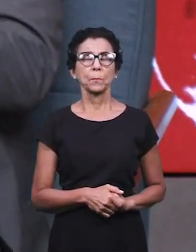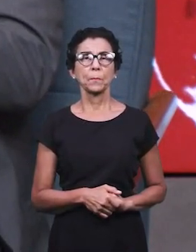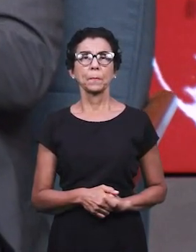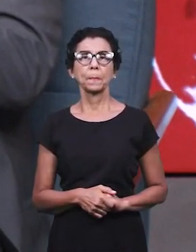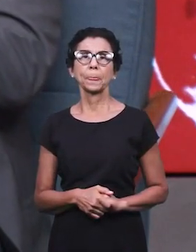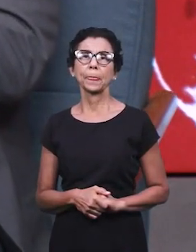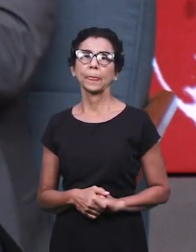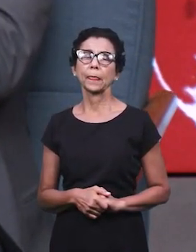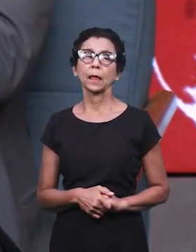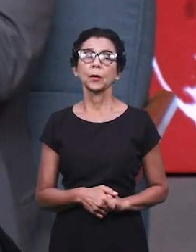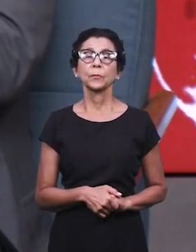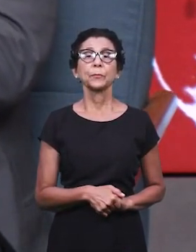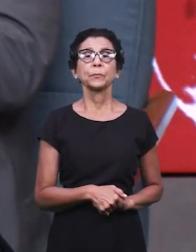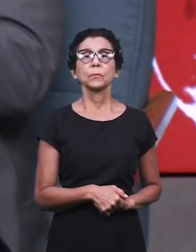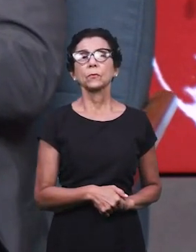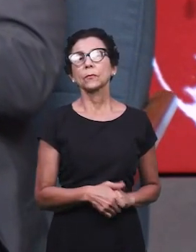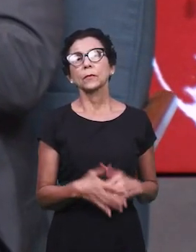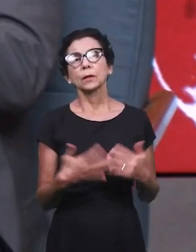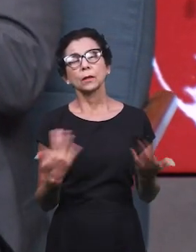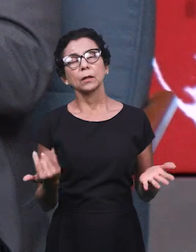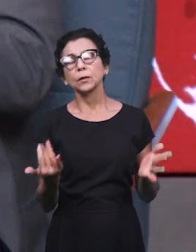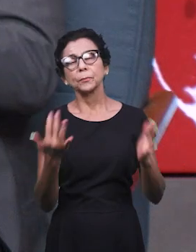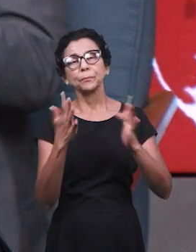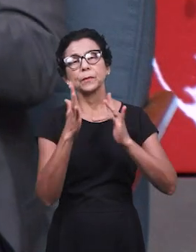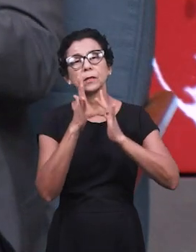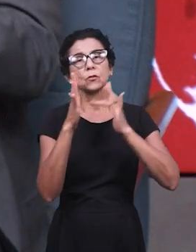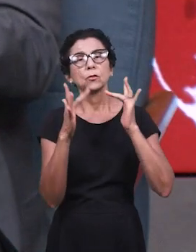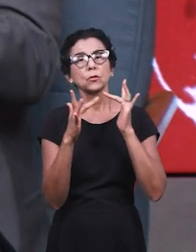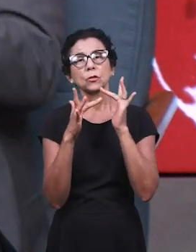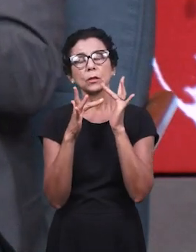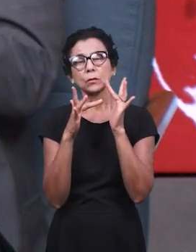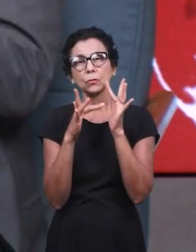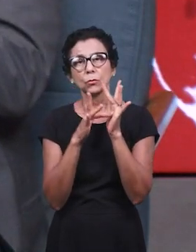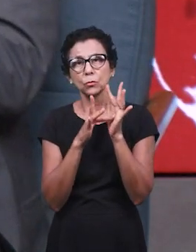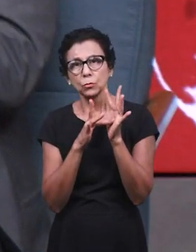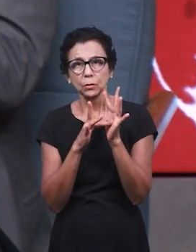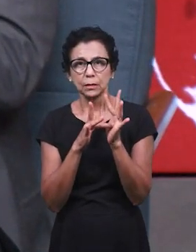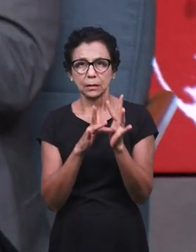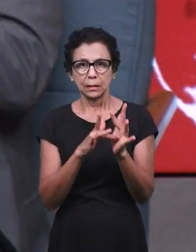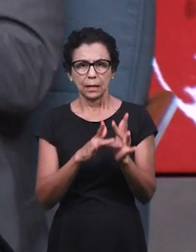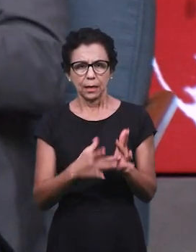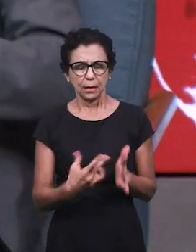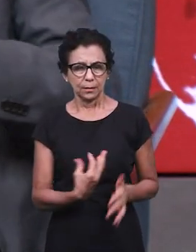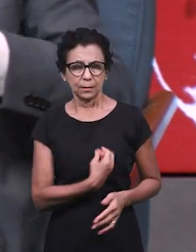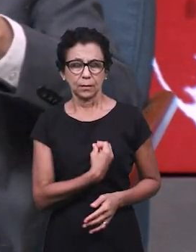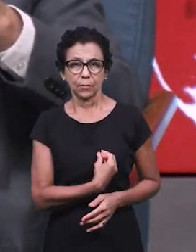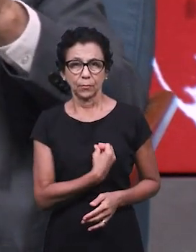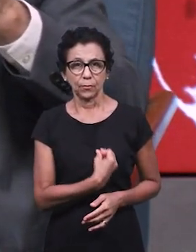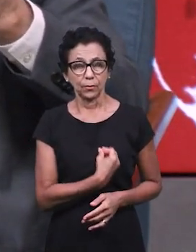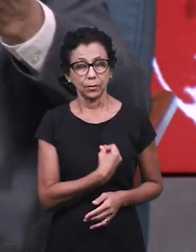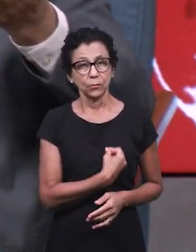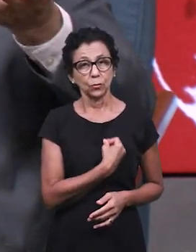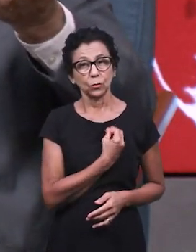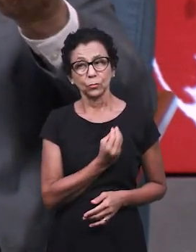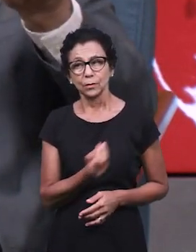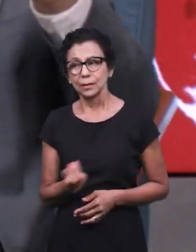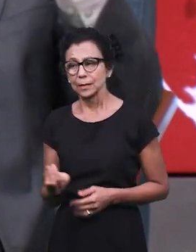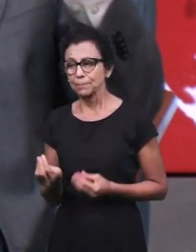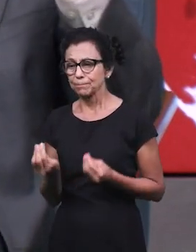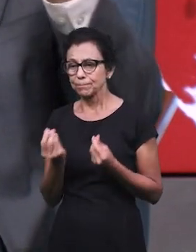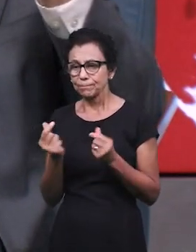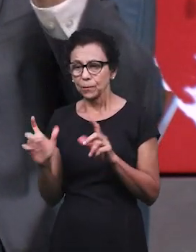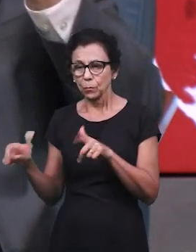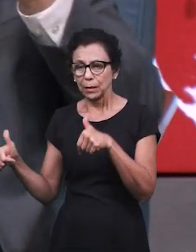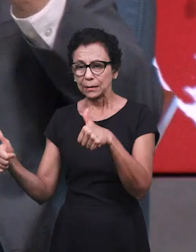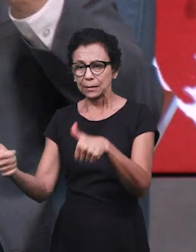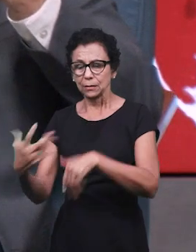revela como vivo quando você sente o ministério dele na vida da igreja. É aquilo que